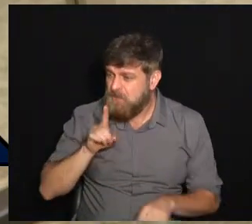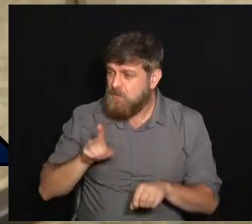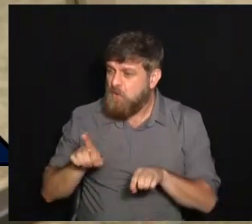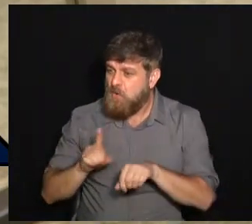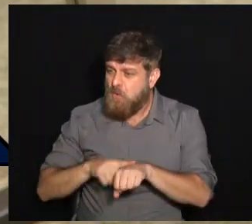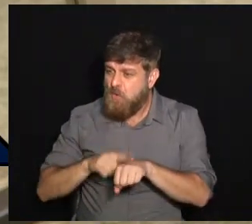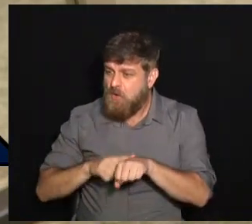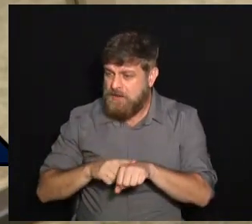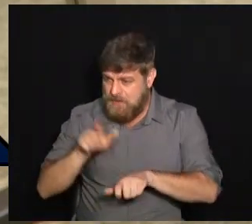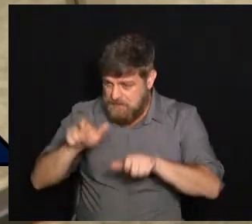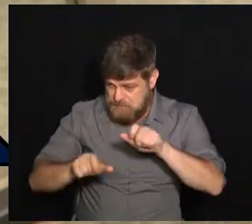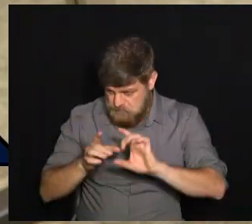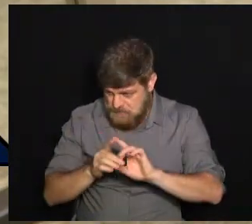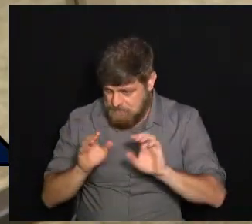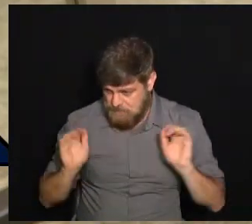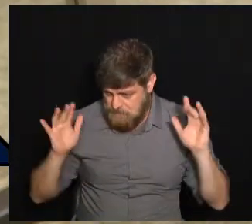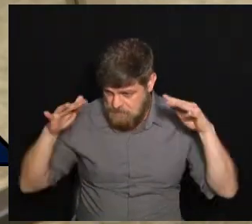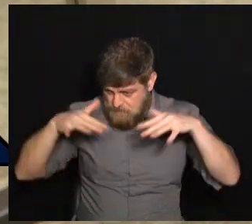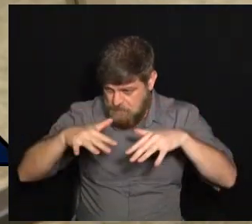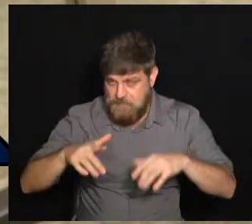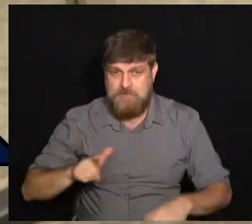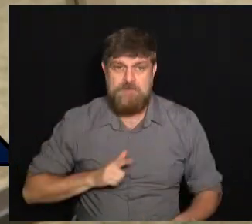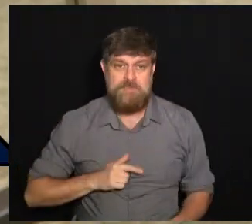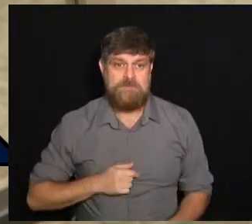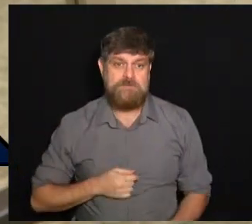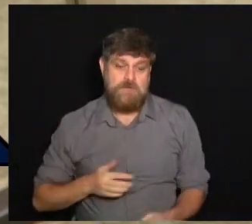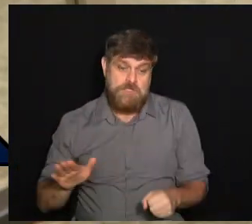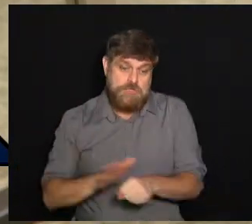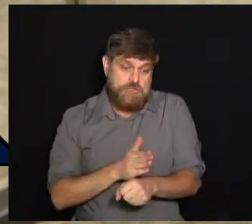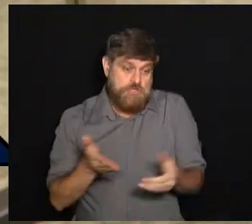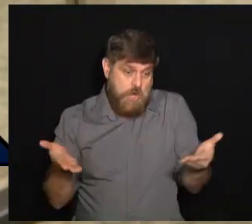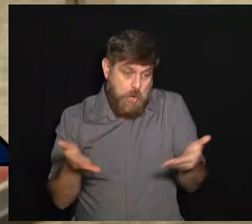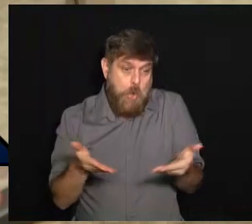mais pessoas possam participar. Sim, apesar do plenário